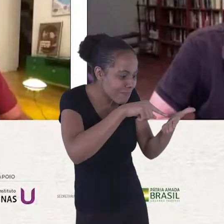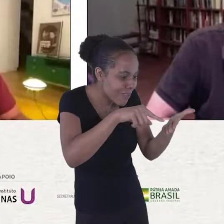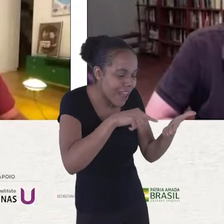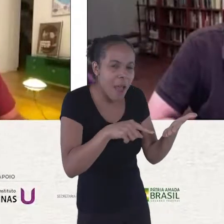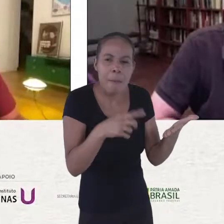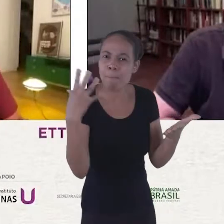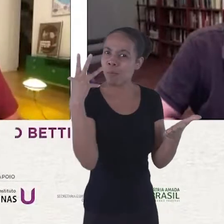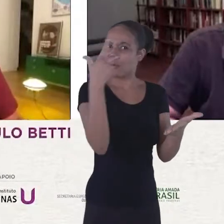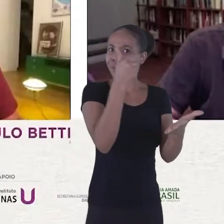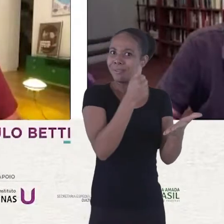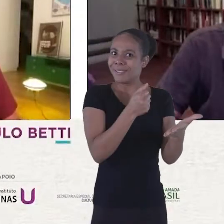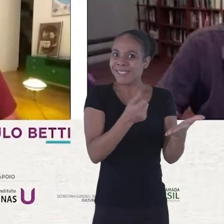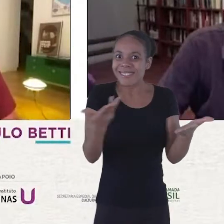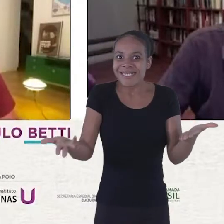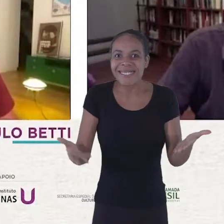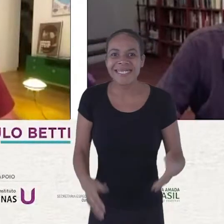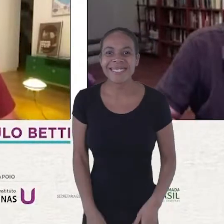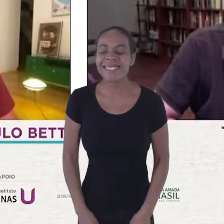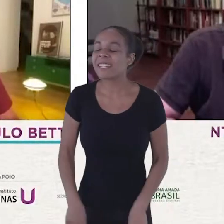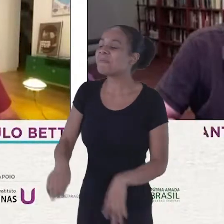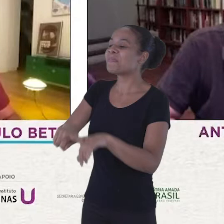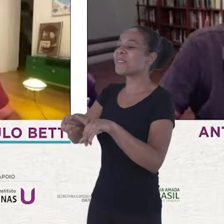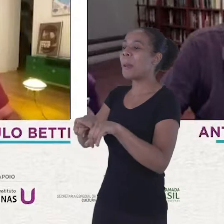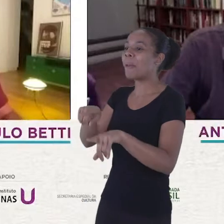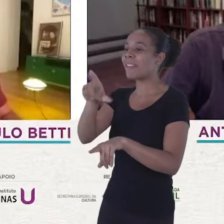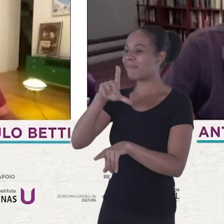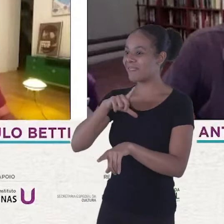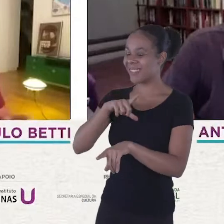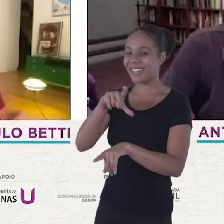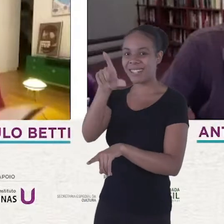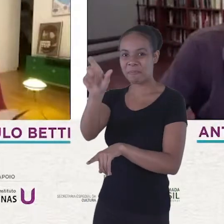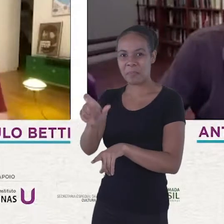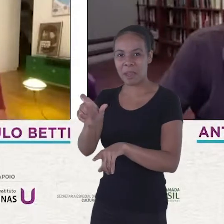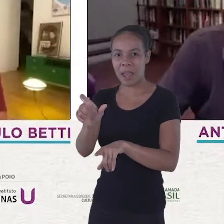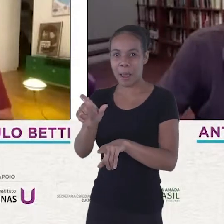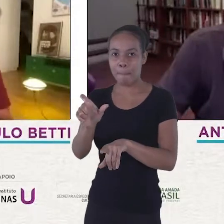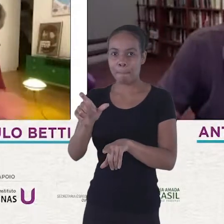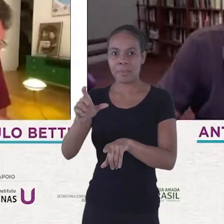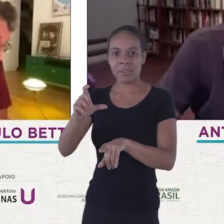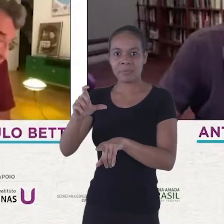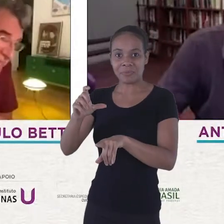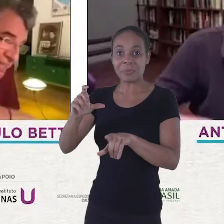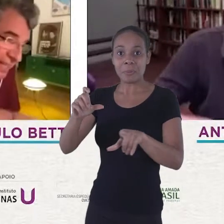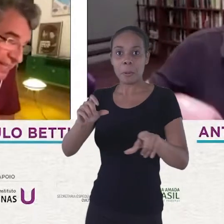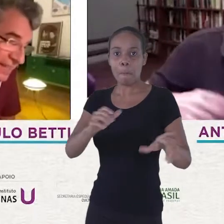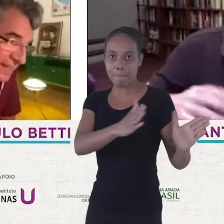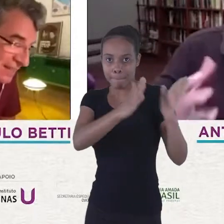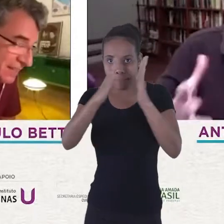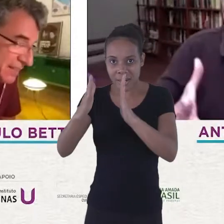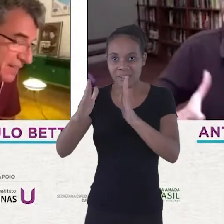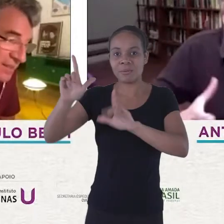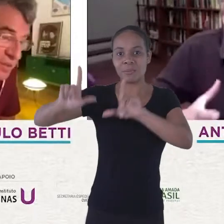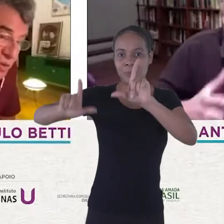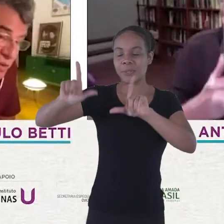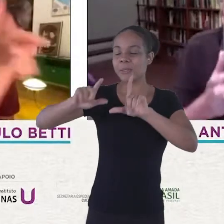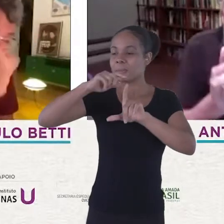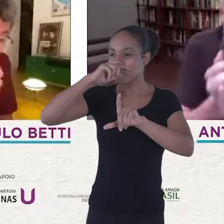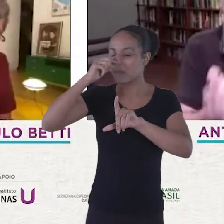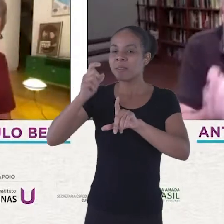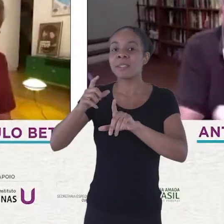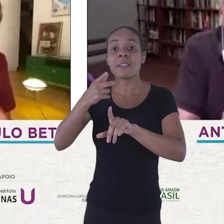Paulo, tem a coluna última do Agualusa, no Globo. Sim. Ele fala sobre isso, do livro que